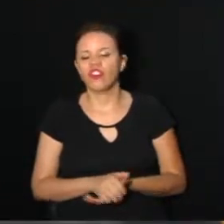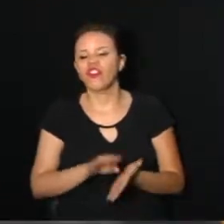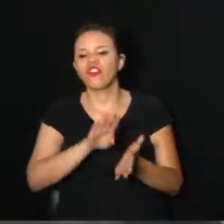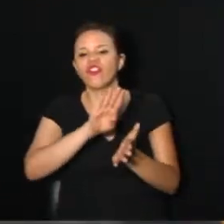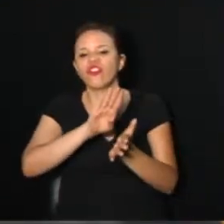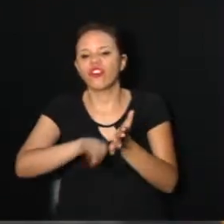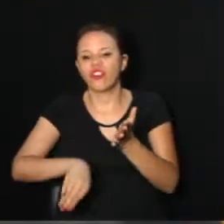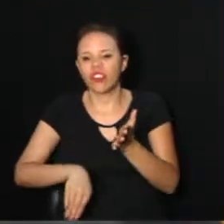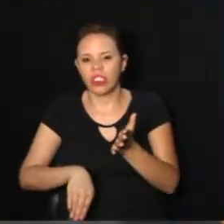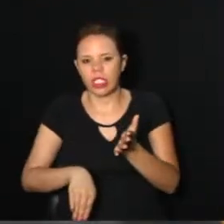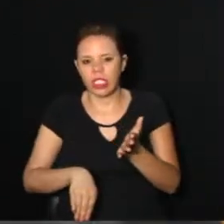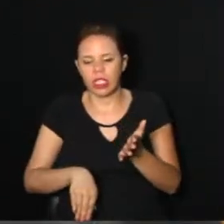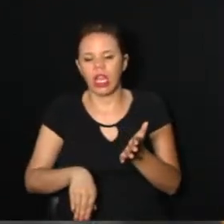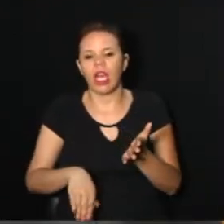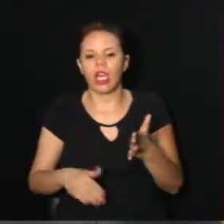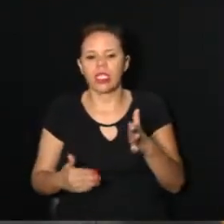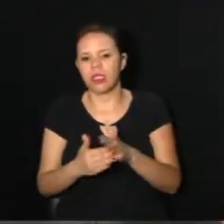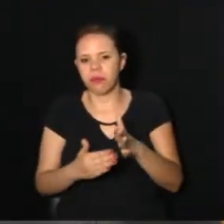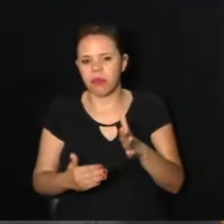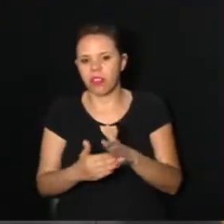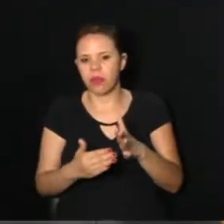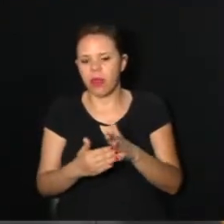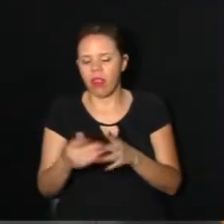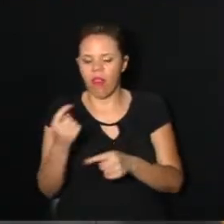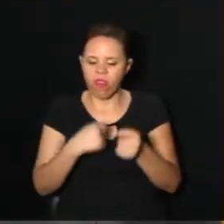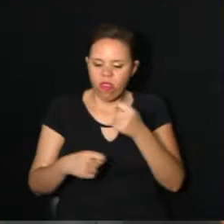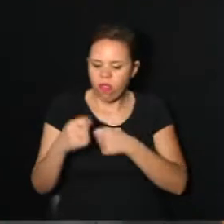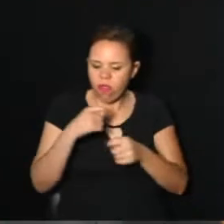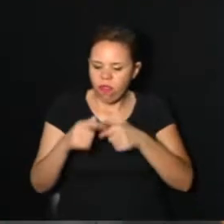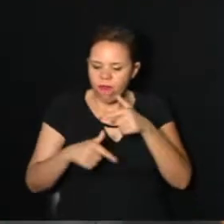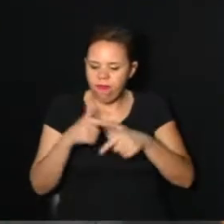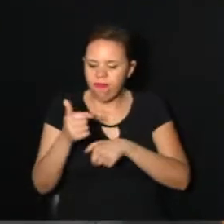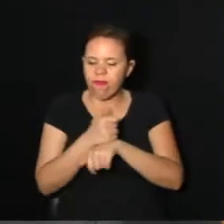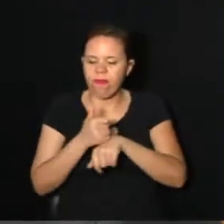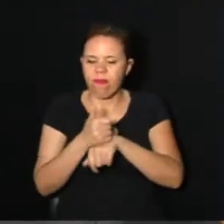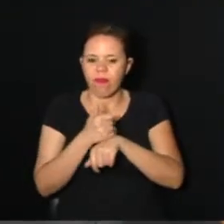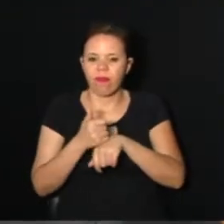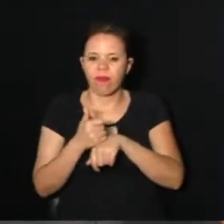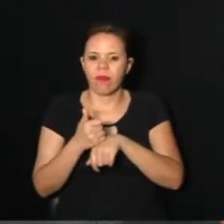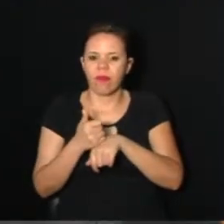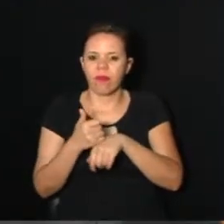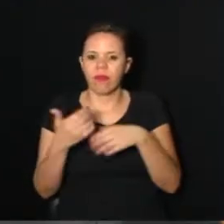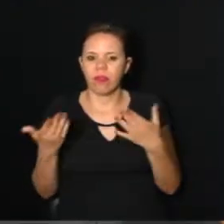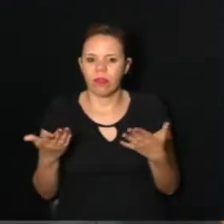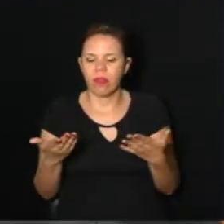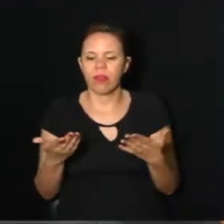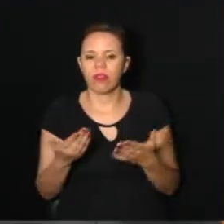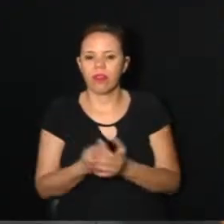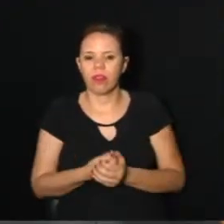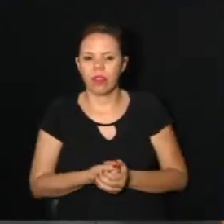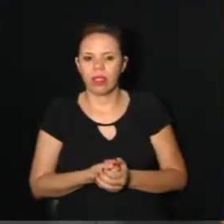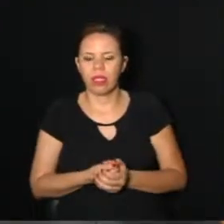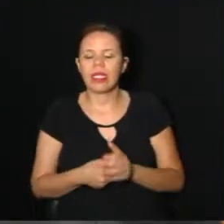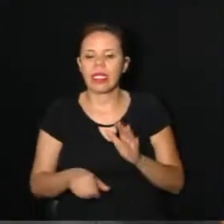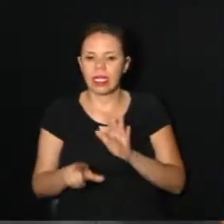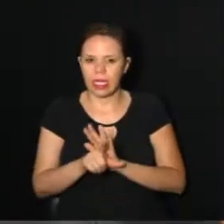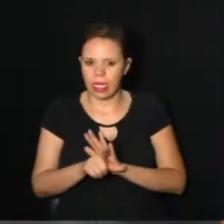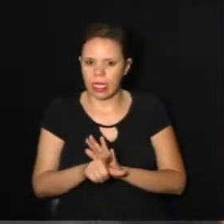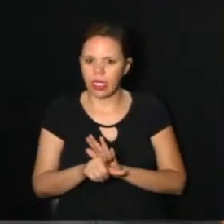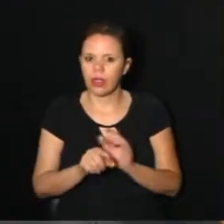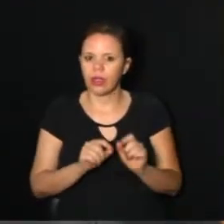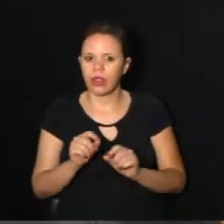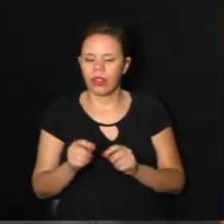desburocratizar a economia ou a atividade e através de leis